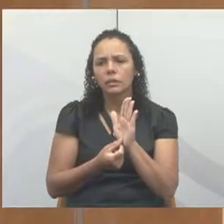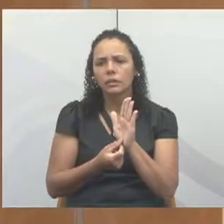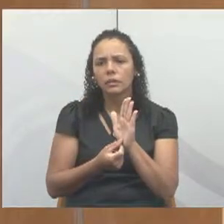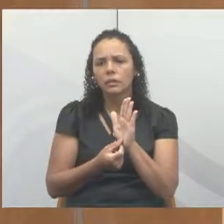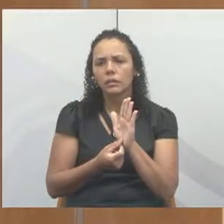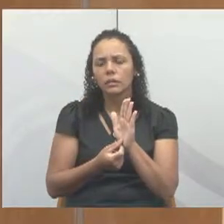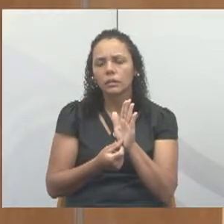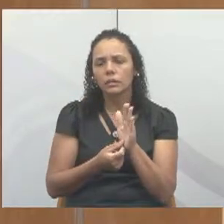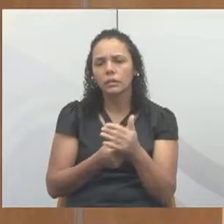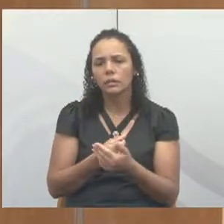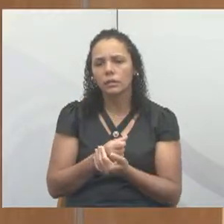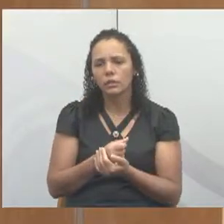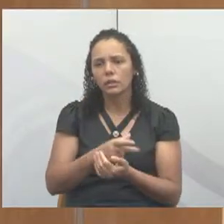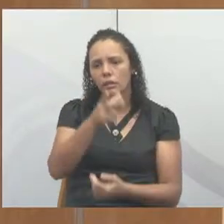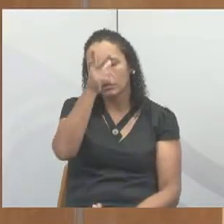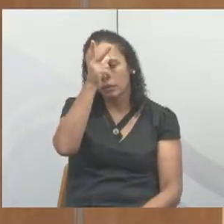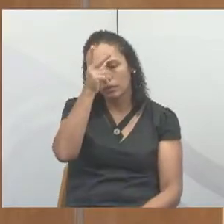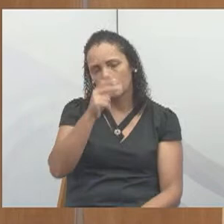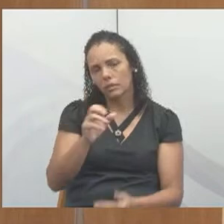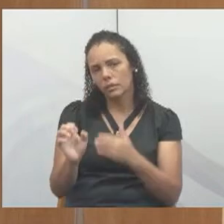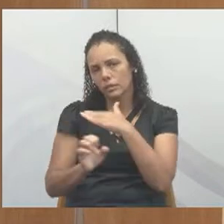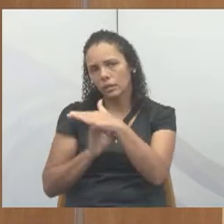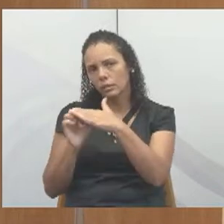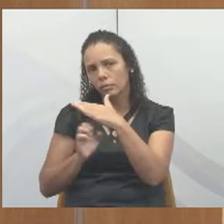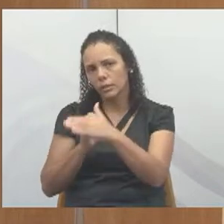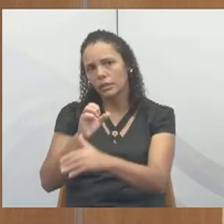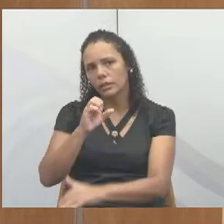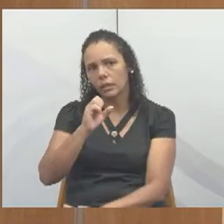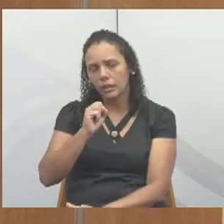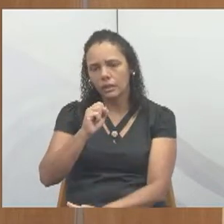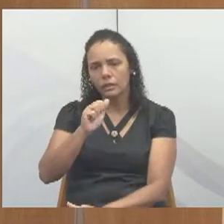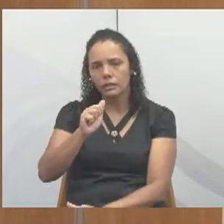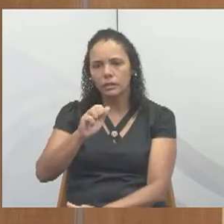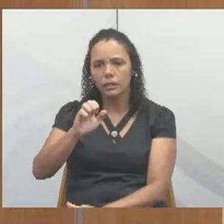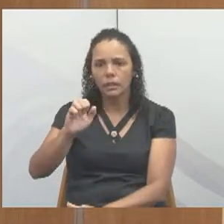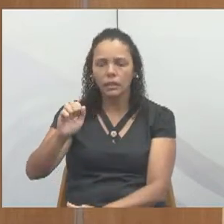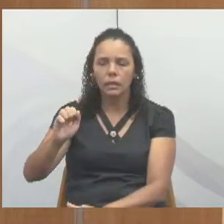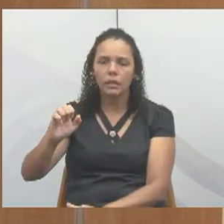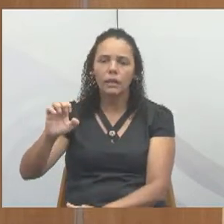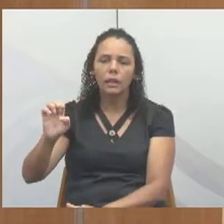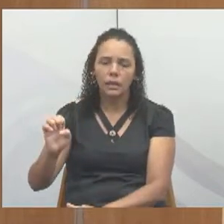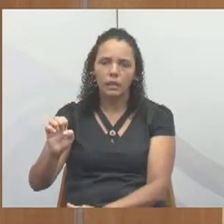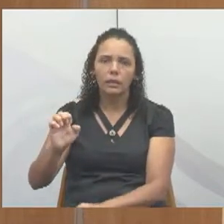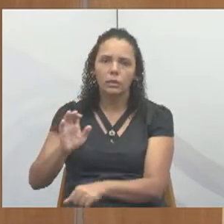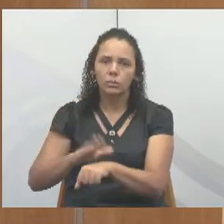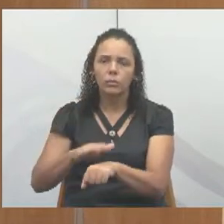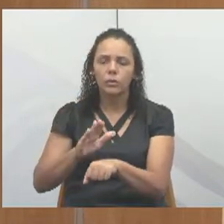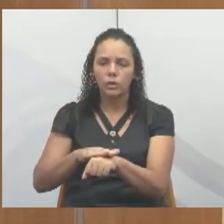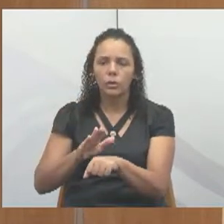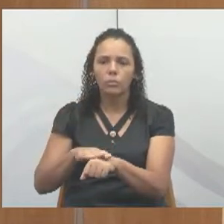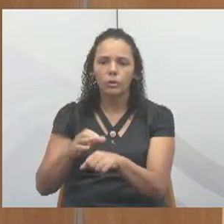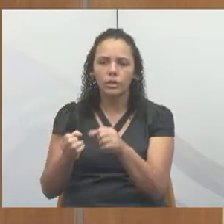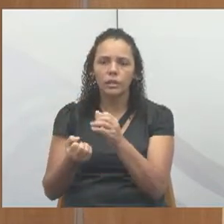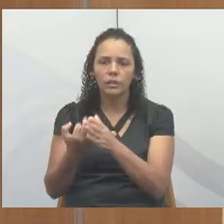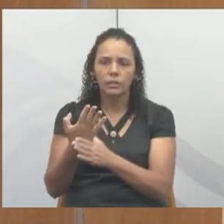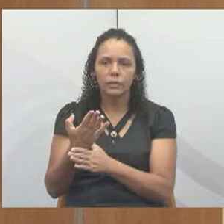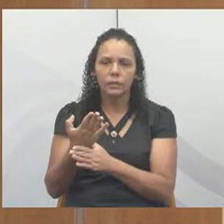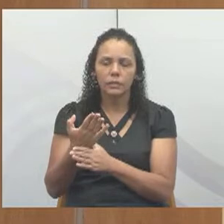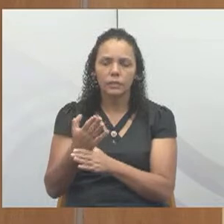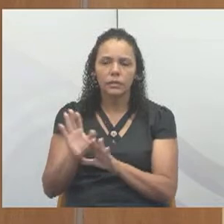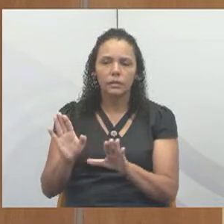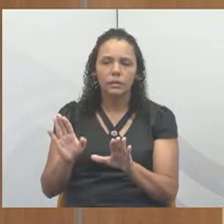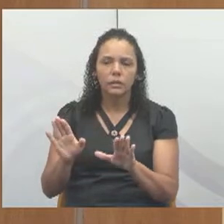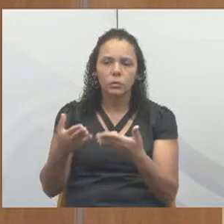quem estipula a receita do SAI é o SAI, quem estipula as despesas do SAI é o SAI. Ele só incorpora o